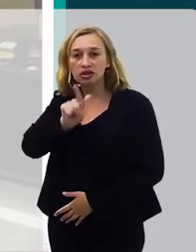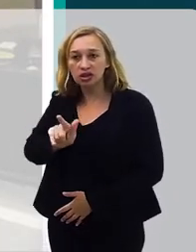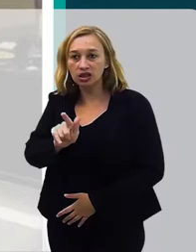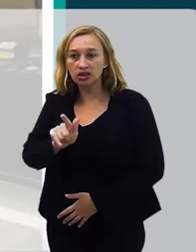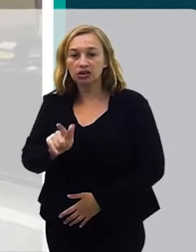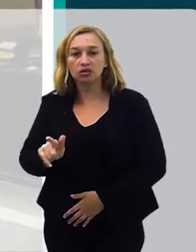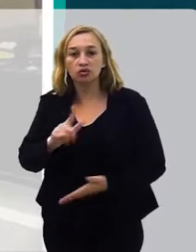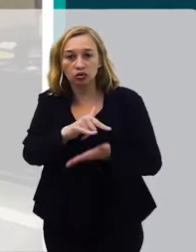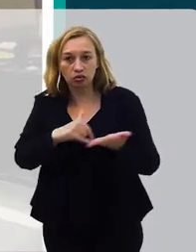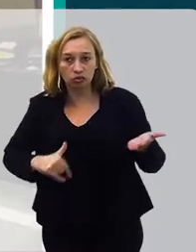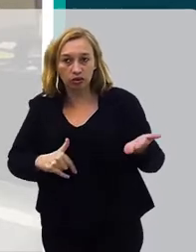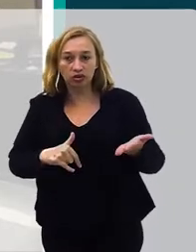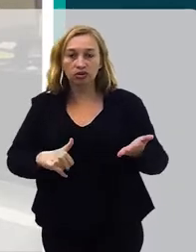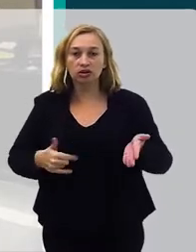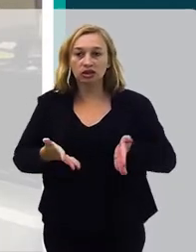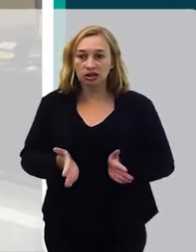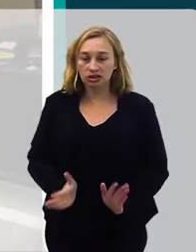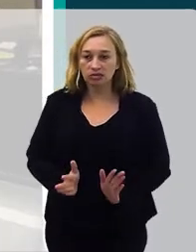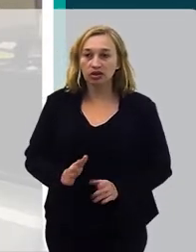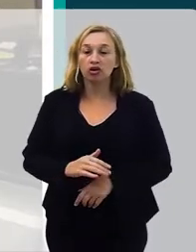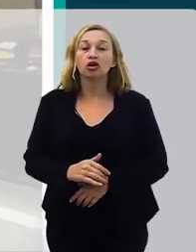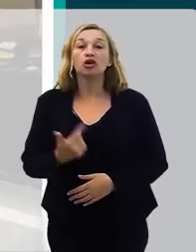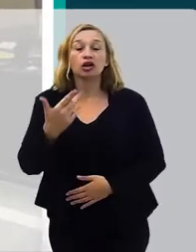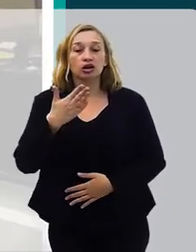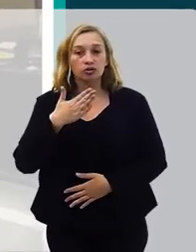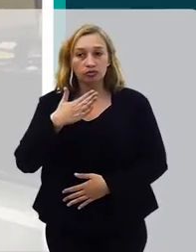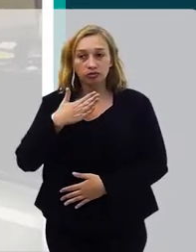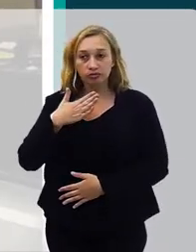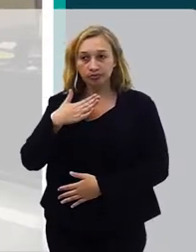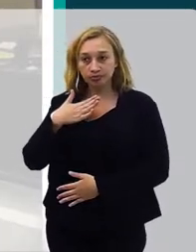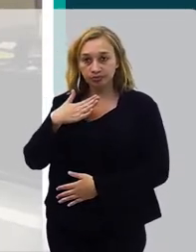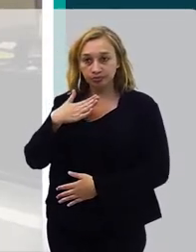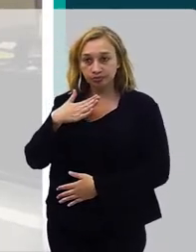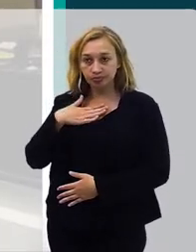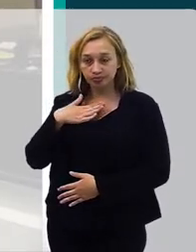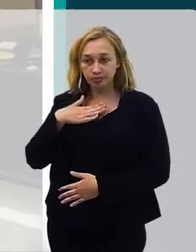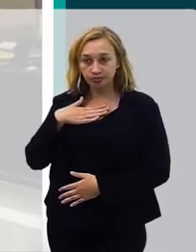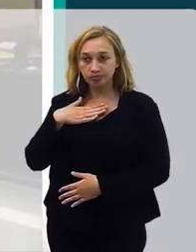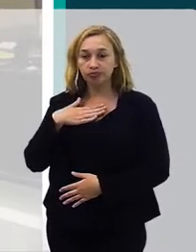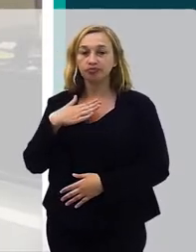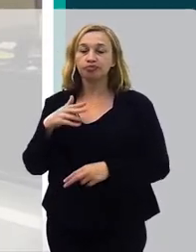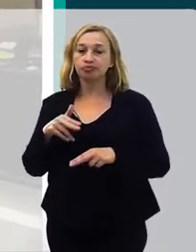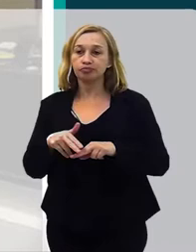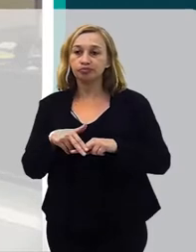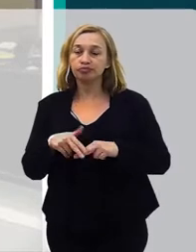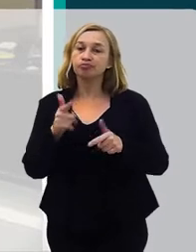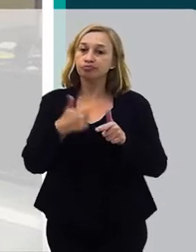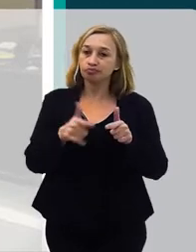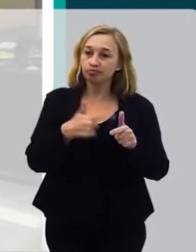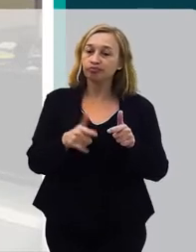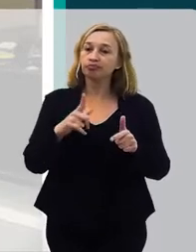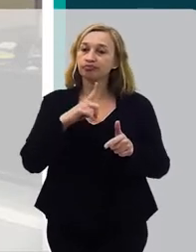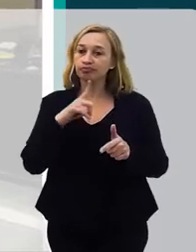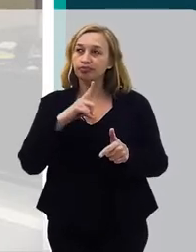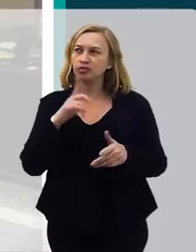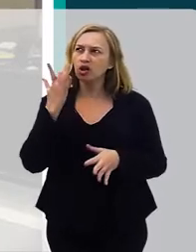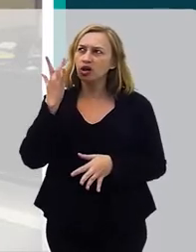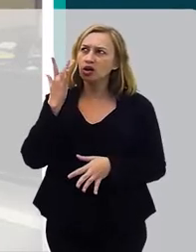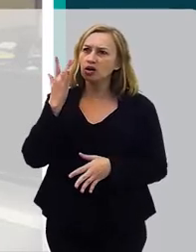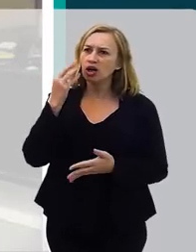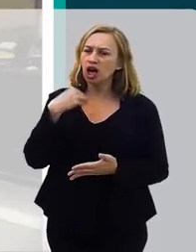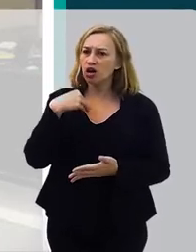conquistando esse documento. Houve, no meu caso, né, algum problema no meio do caminho. Eu acredito que eu